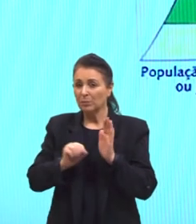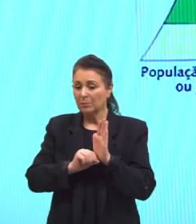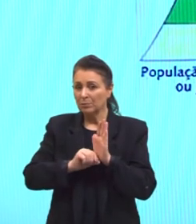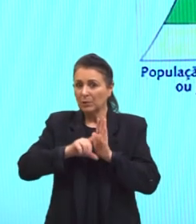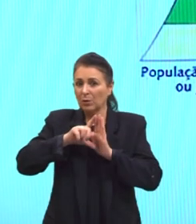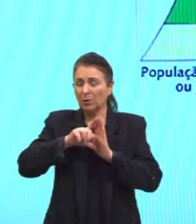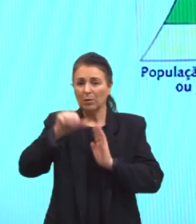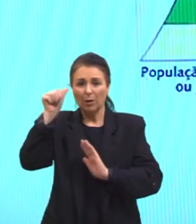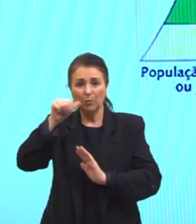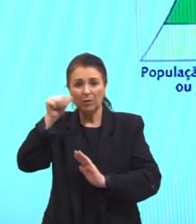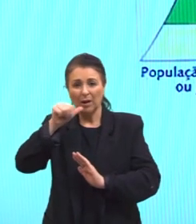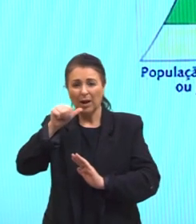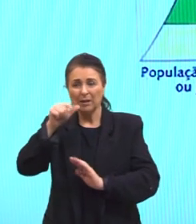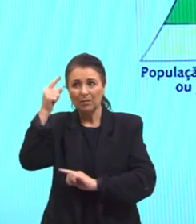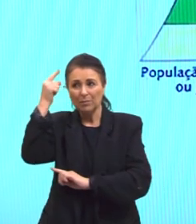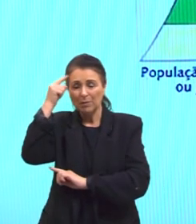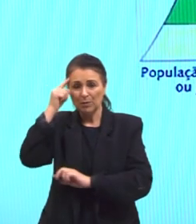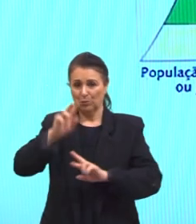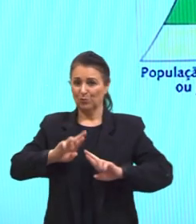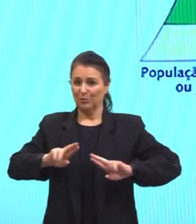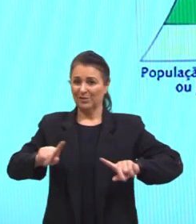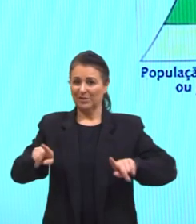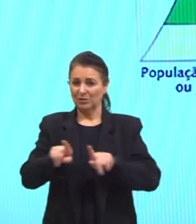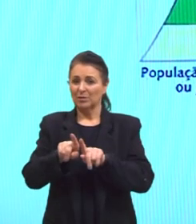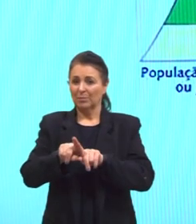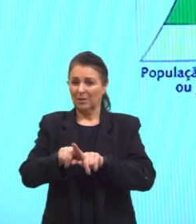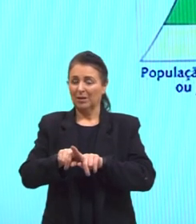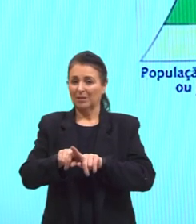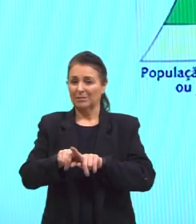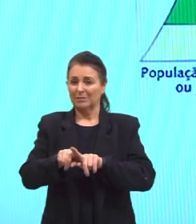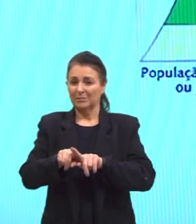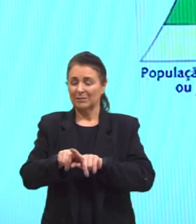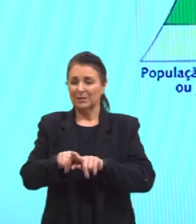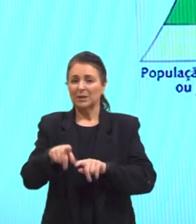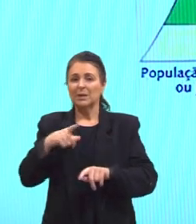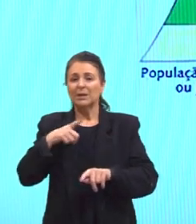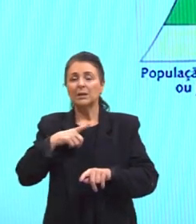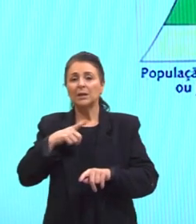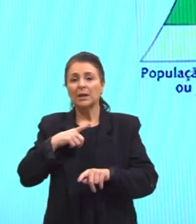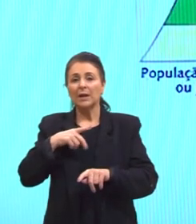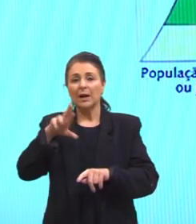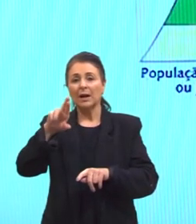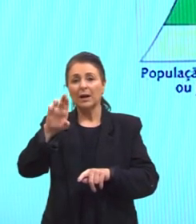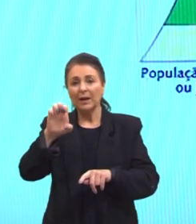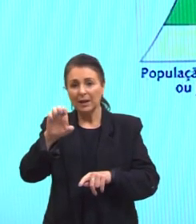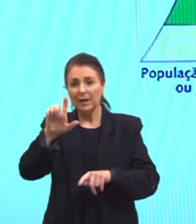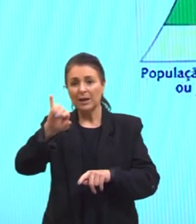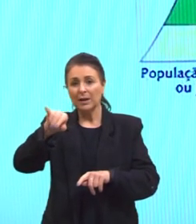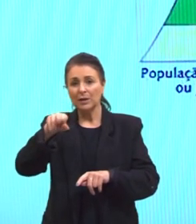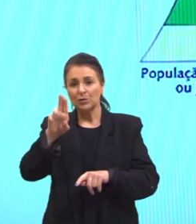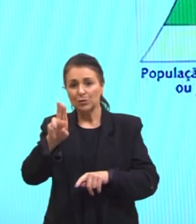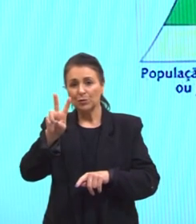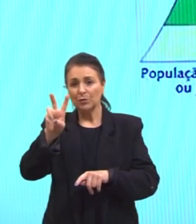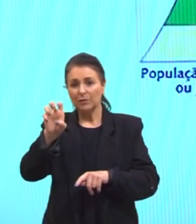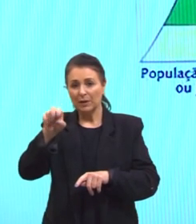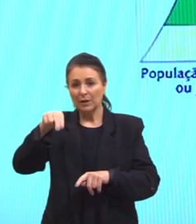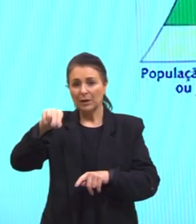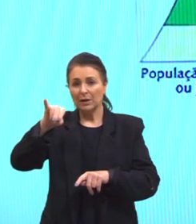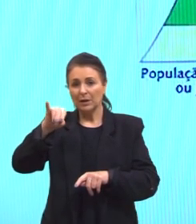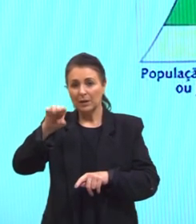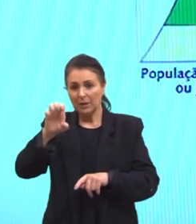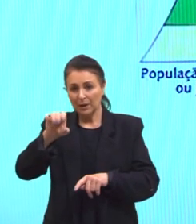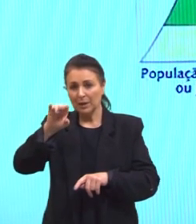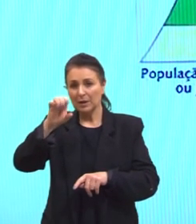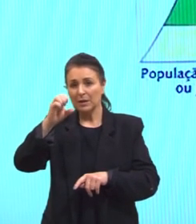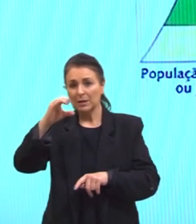tem um outra p em relação à maternidade e à rejuvenescida é quando eu por exemplo o governo começa a